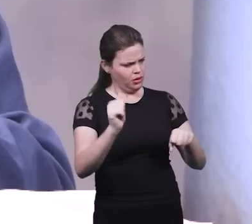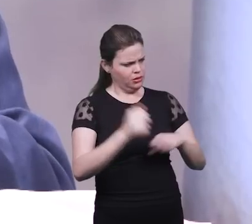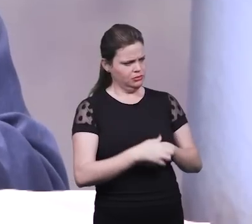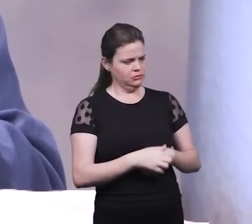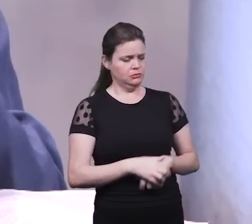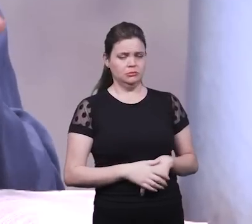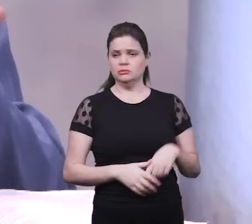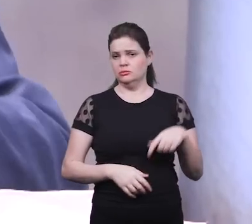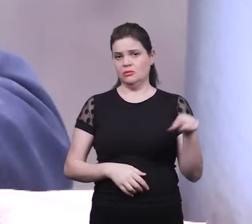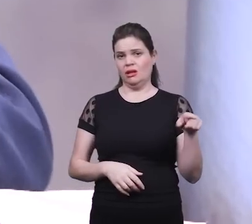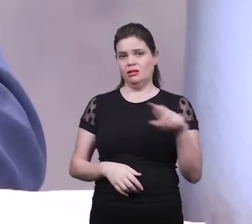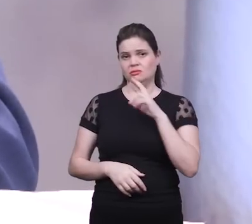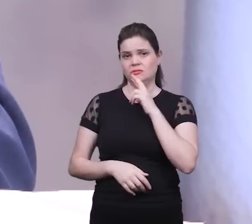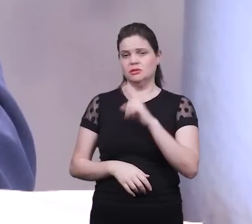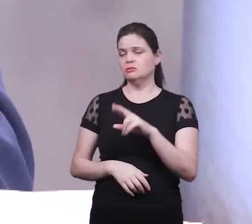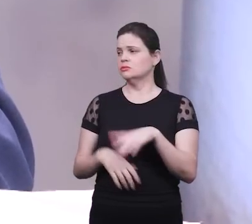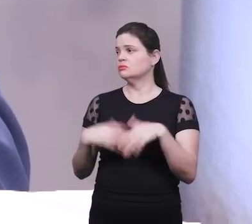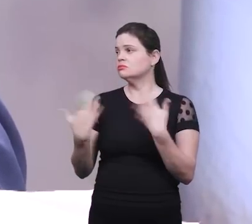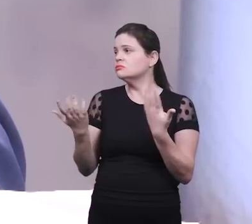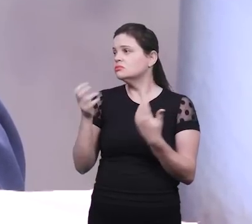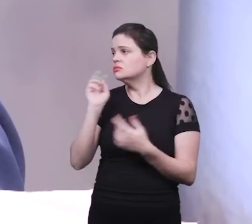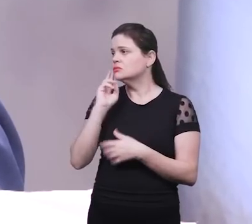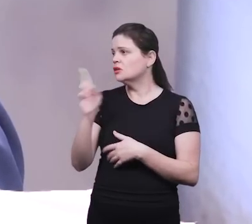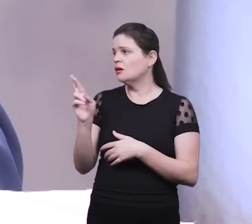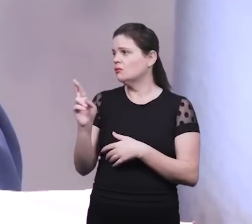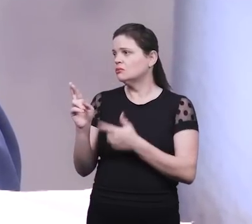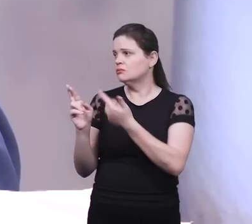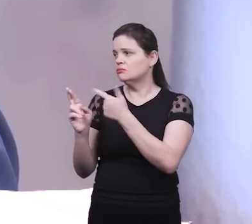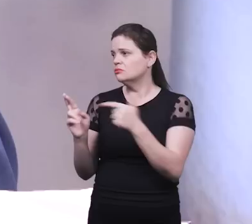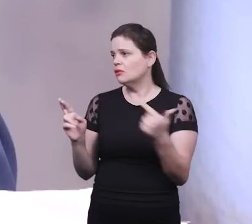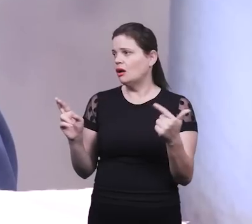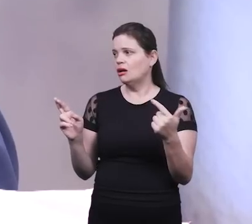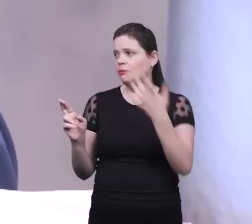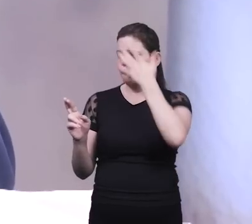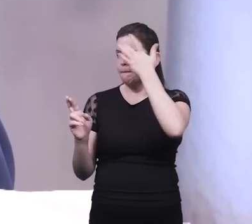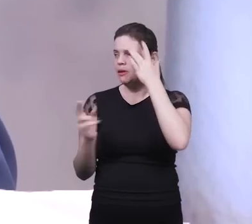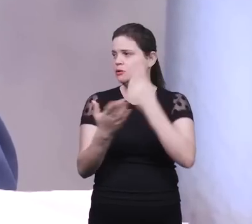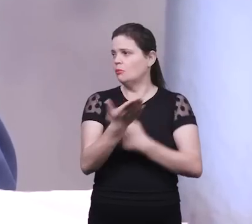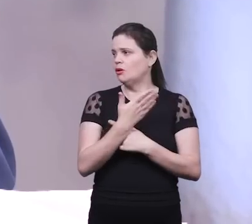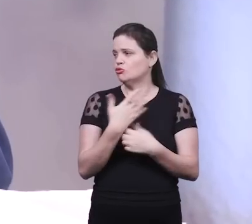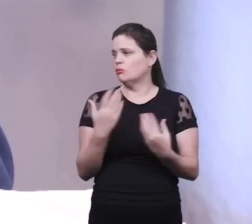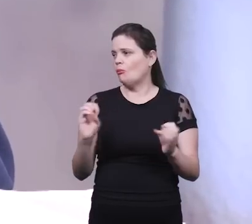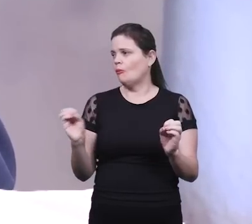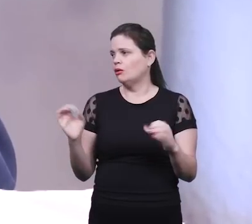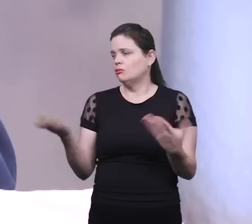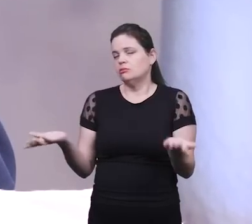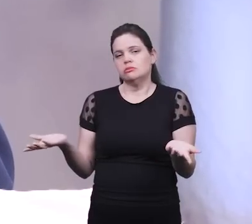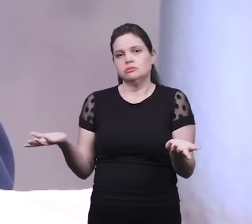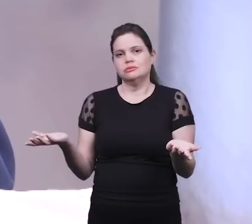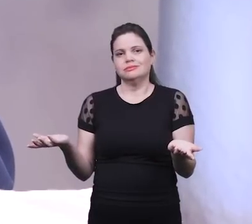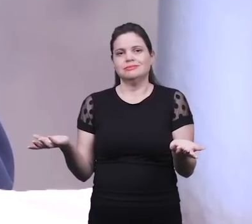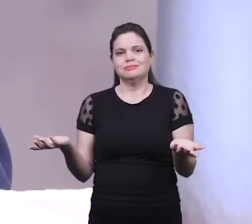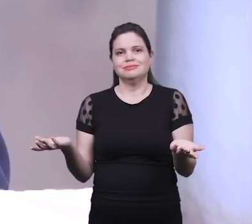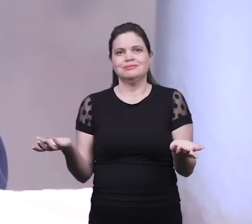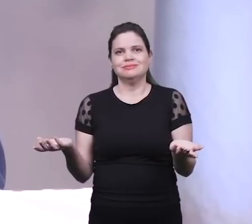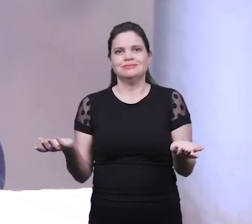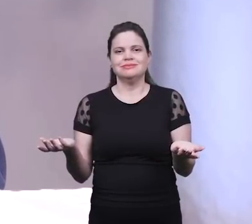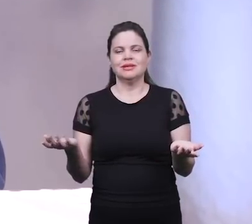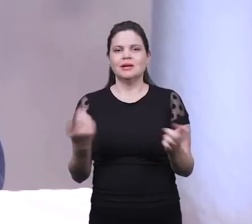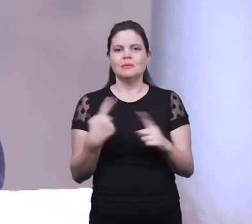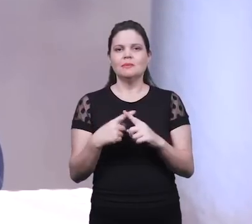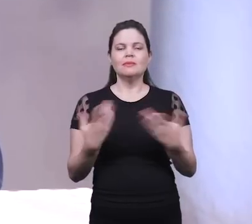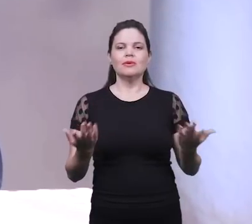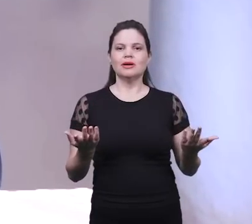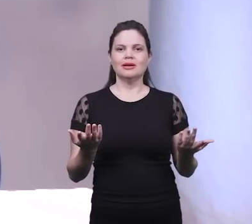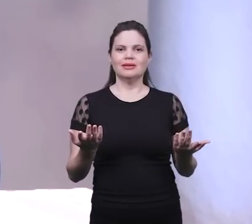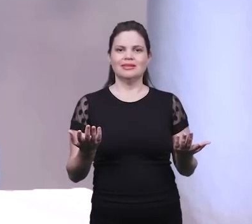não tenho ninguém que me põe no tanque. Às vezes a pergunta, depois podemos explicar o porquê dessa pergunta de Jesus, porque